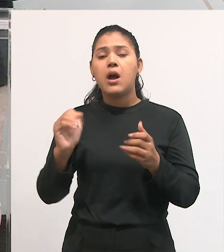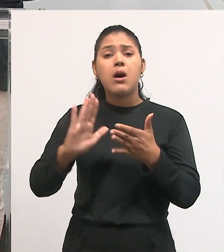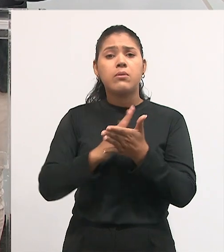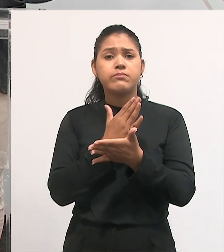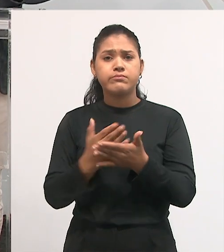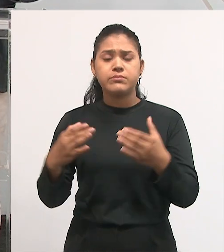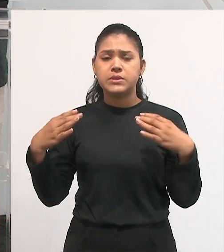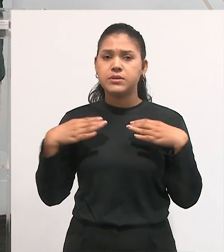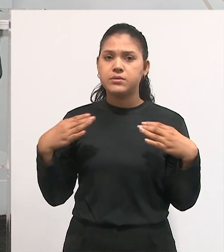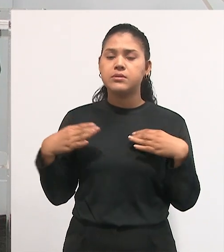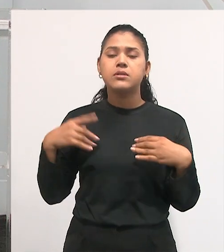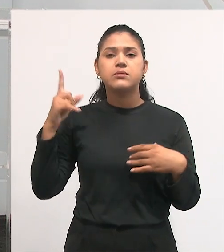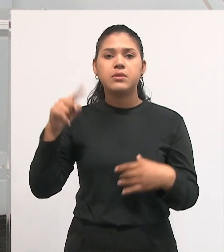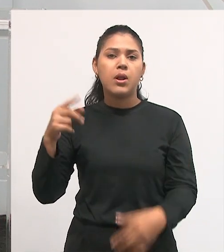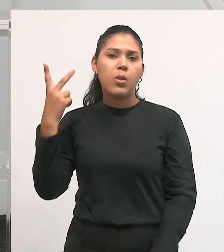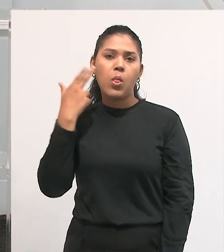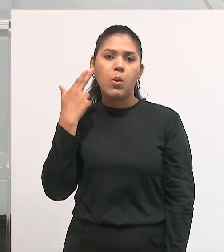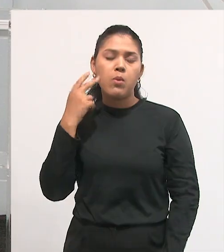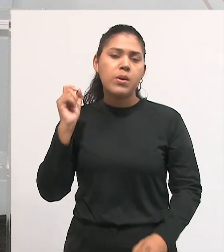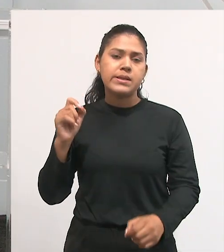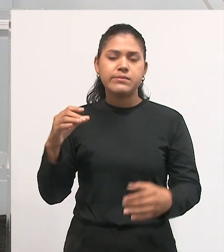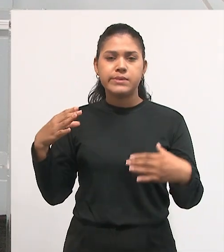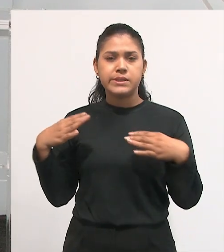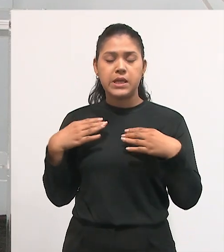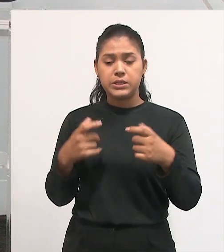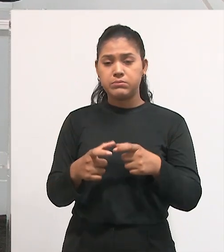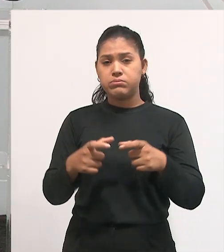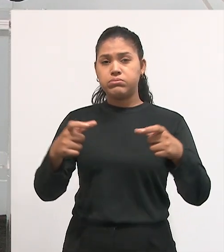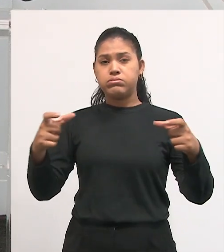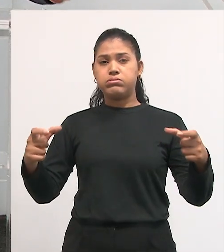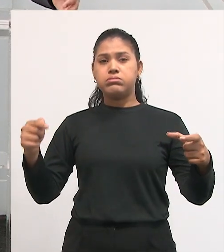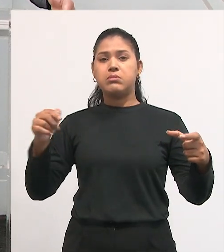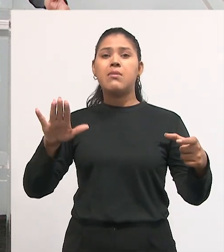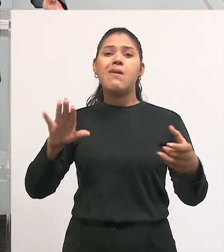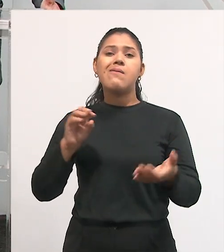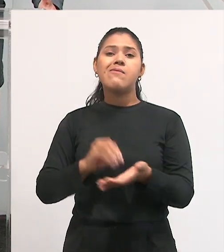muito comum aí, a depender do tamanho da cidade, a escassez da